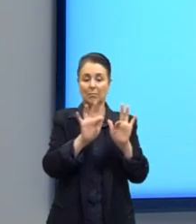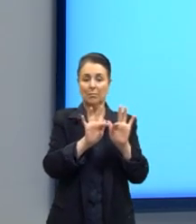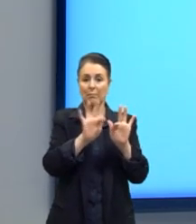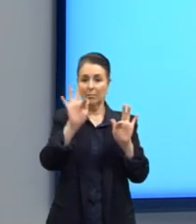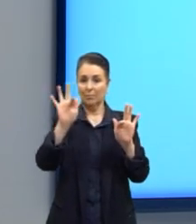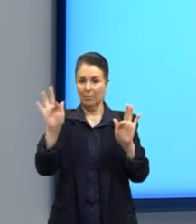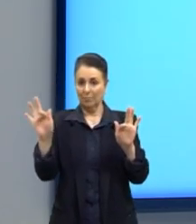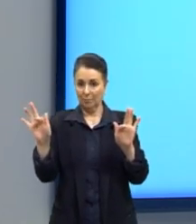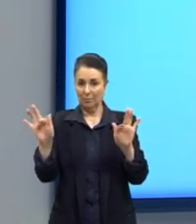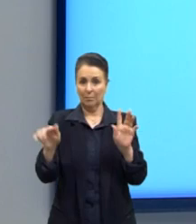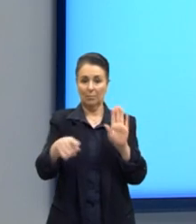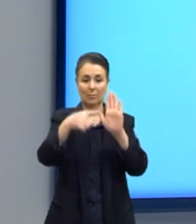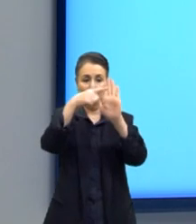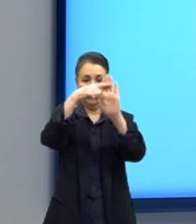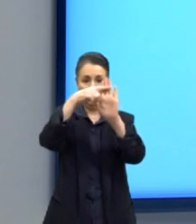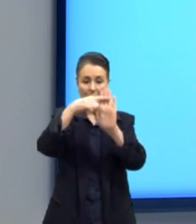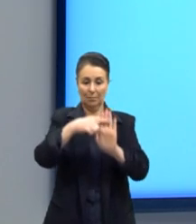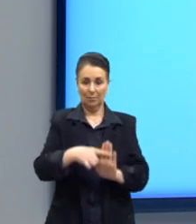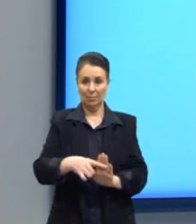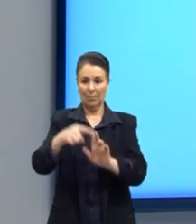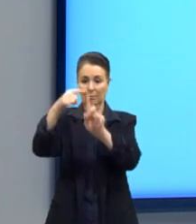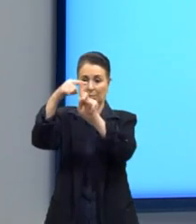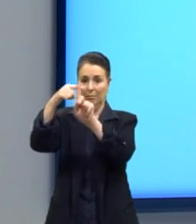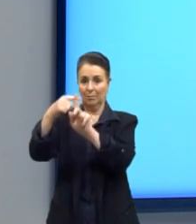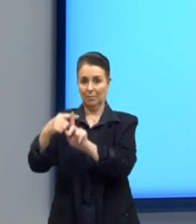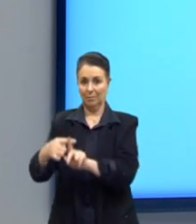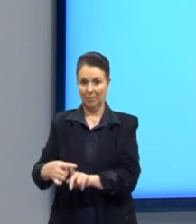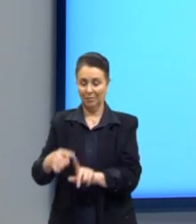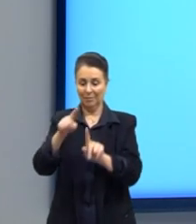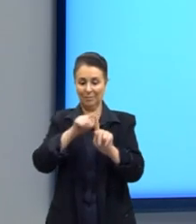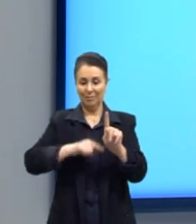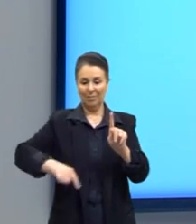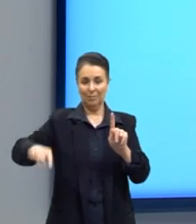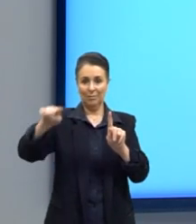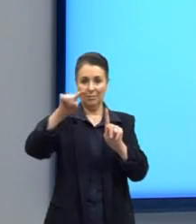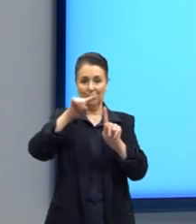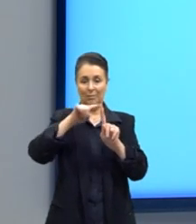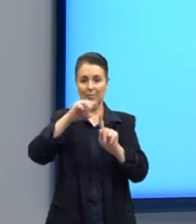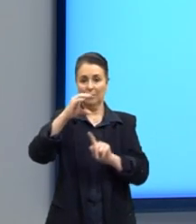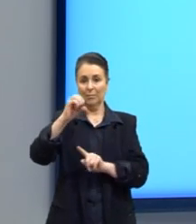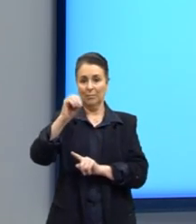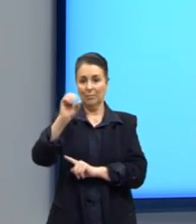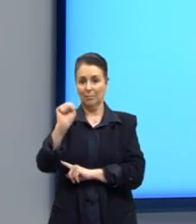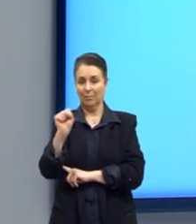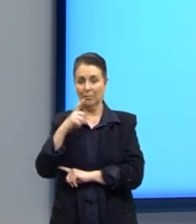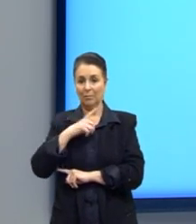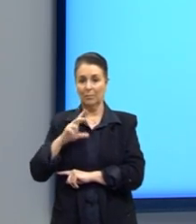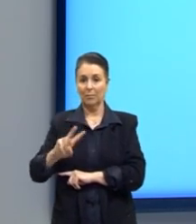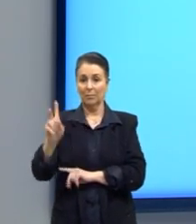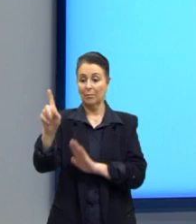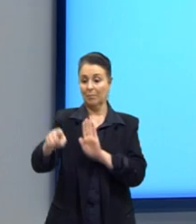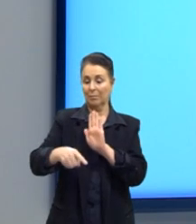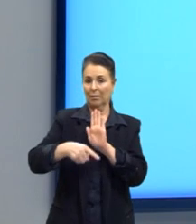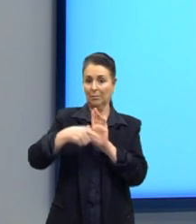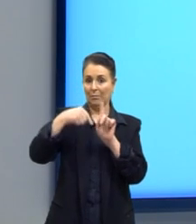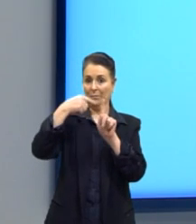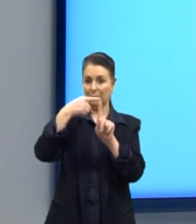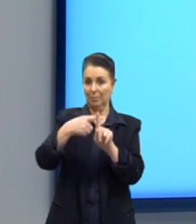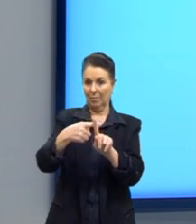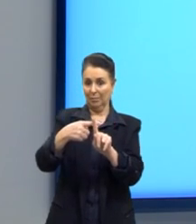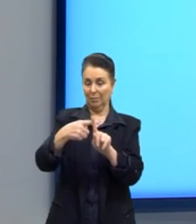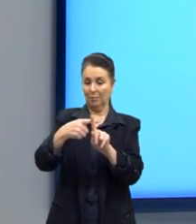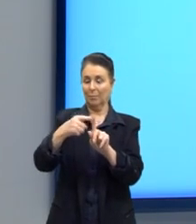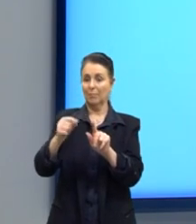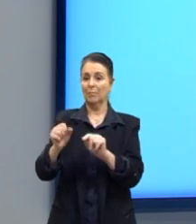com os sinais no ciclo trigonométrico a função cosseno então possui valores positivos para